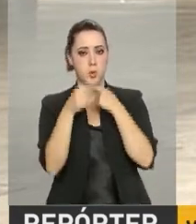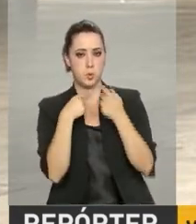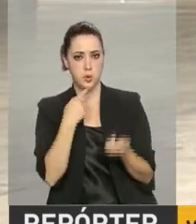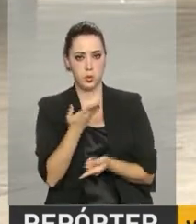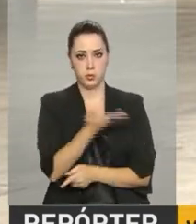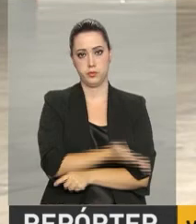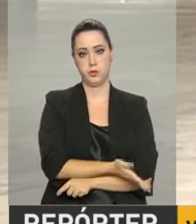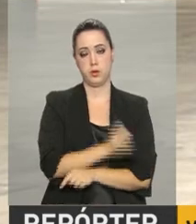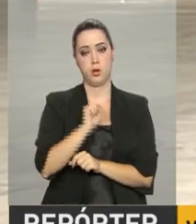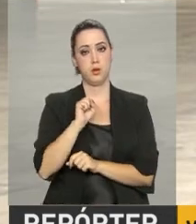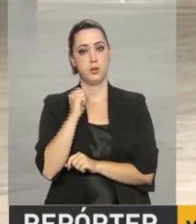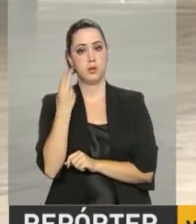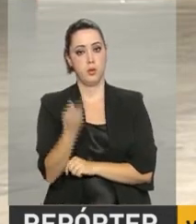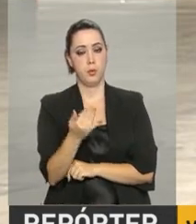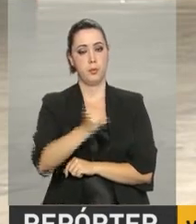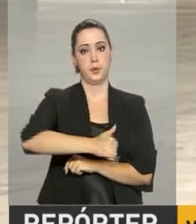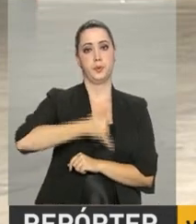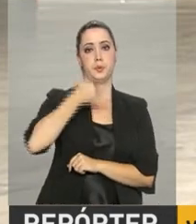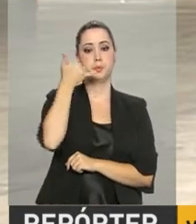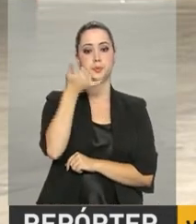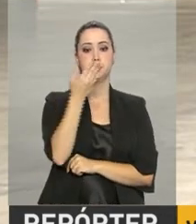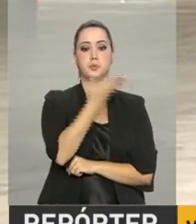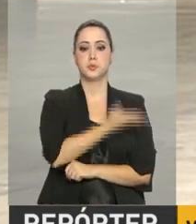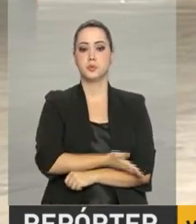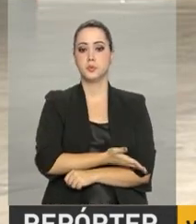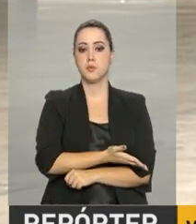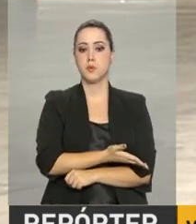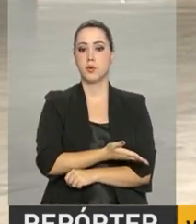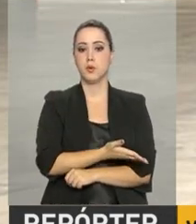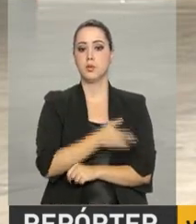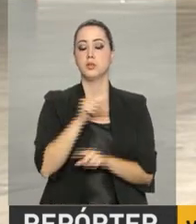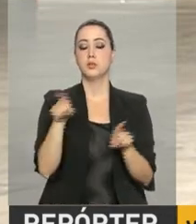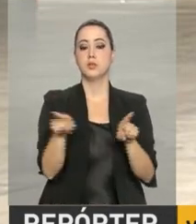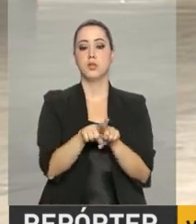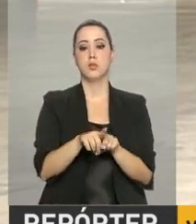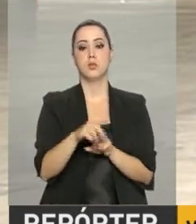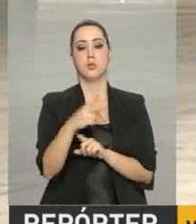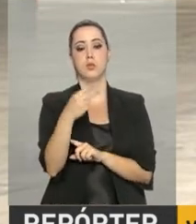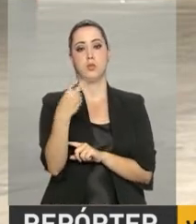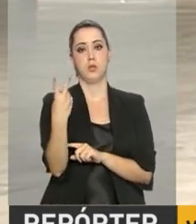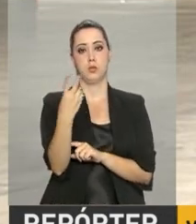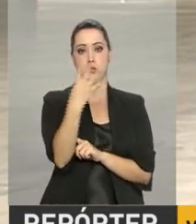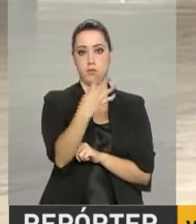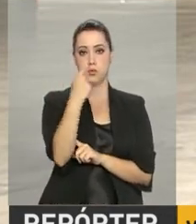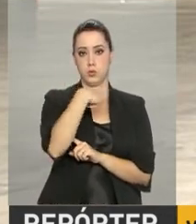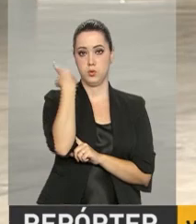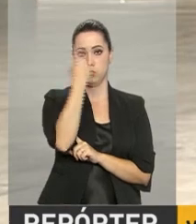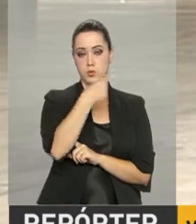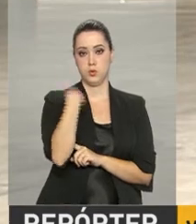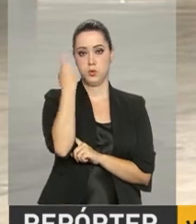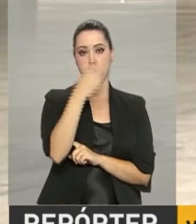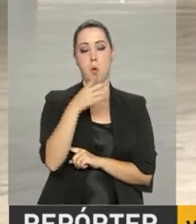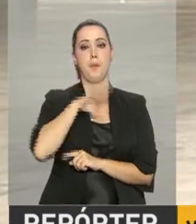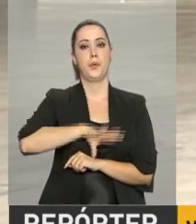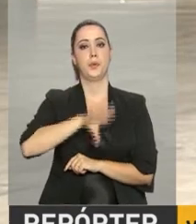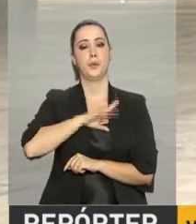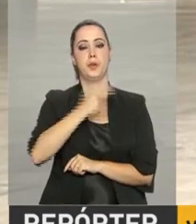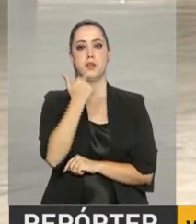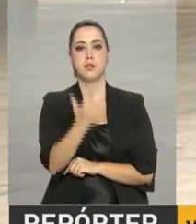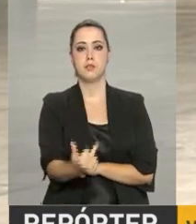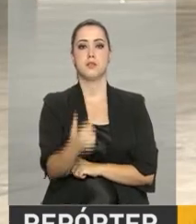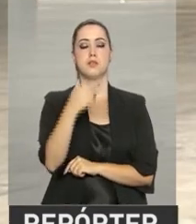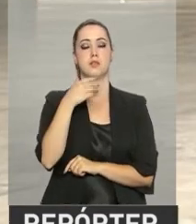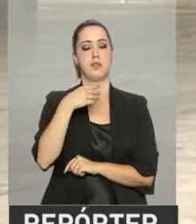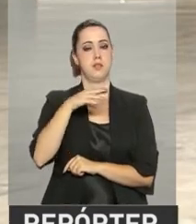www.anac.gov.br pelo telefone no número 163 que funciona 24 horas por dia e têm atendimento em português inglês e espanhol